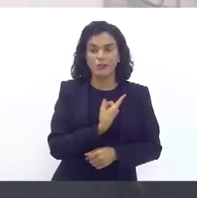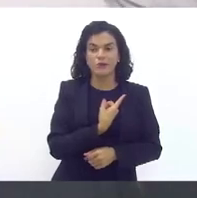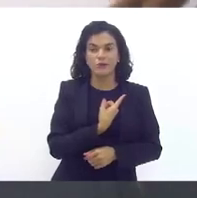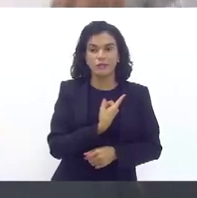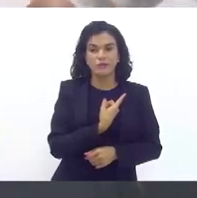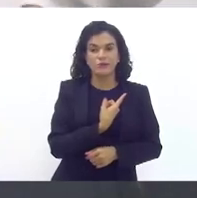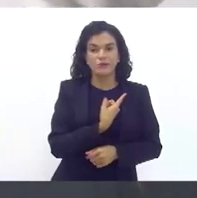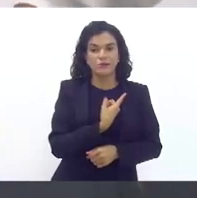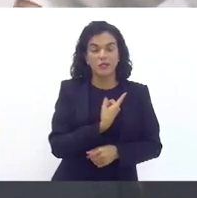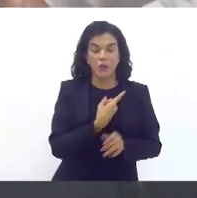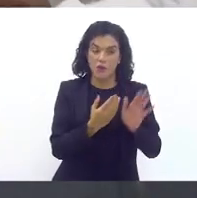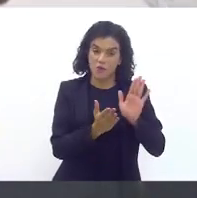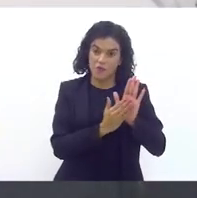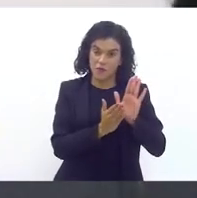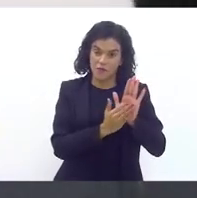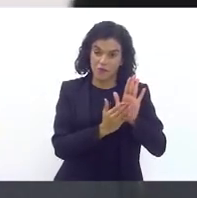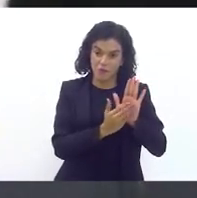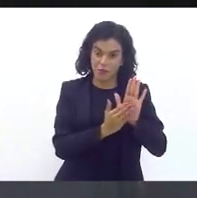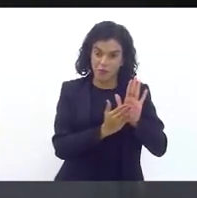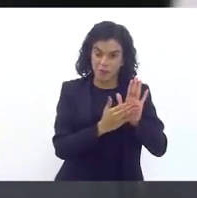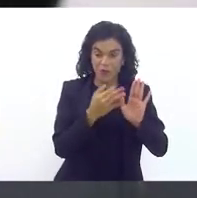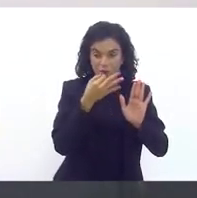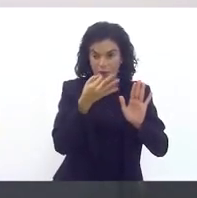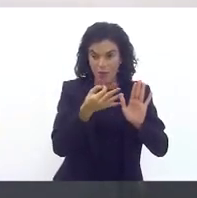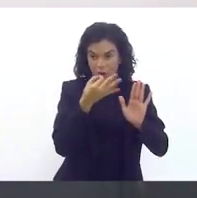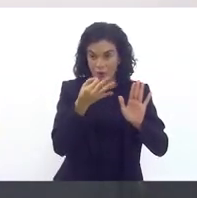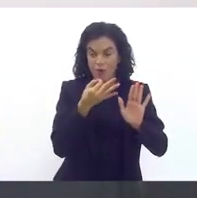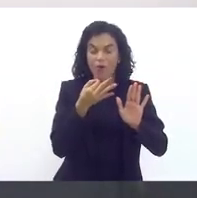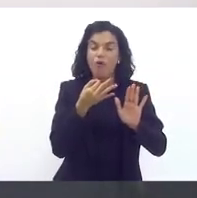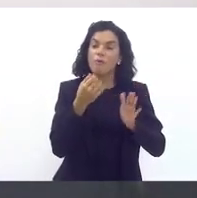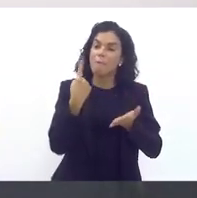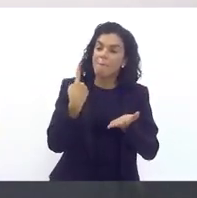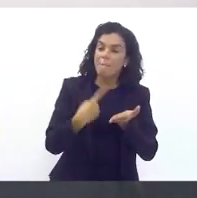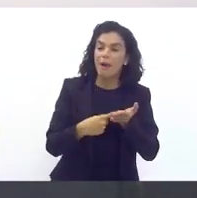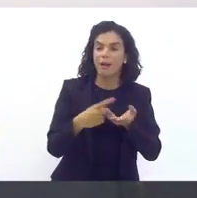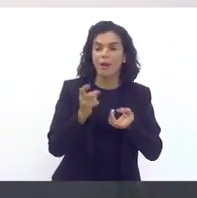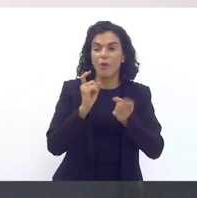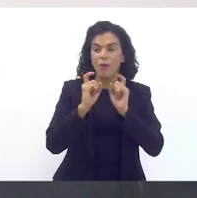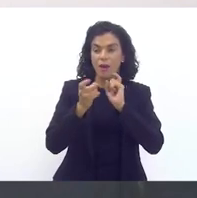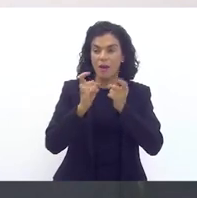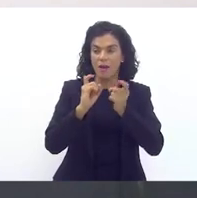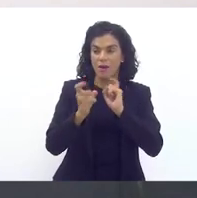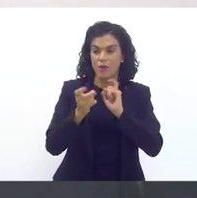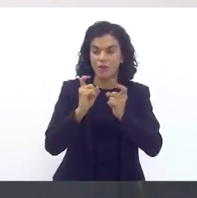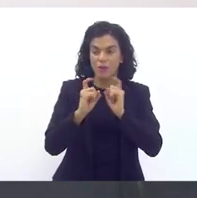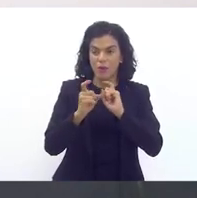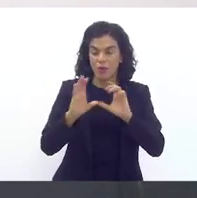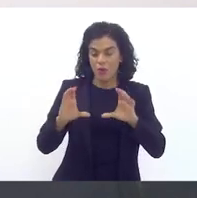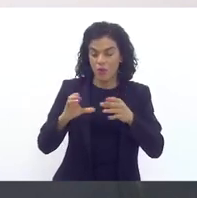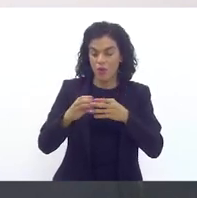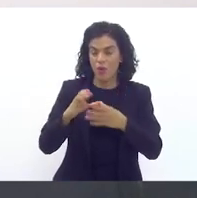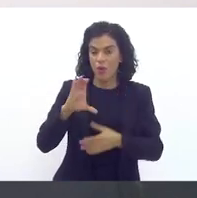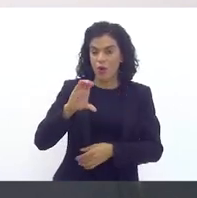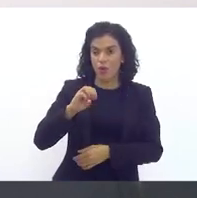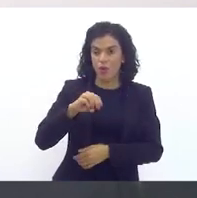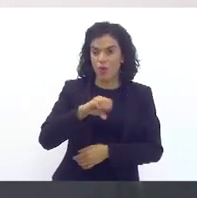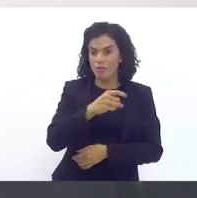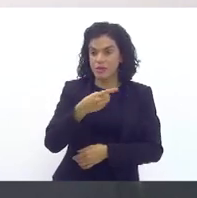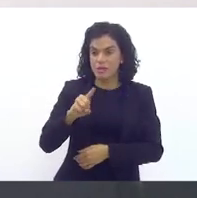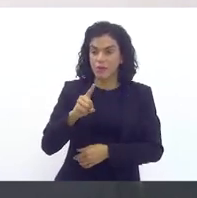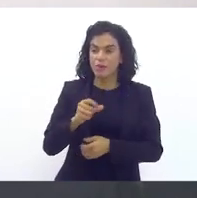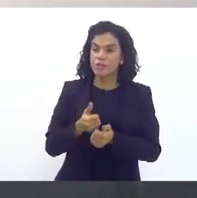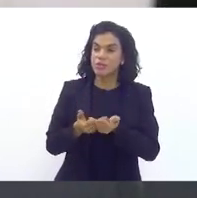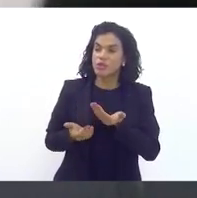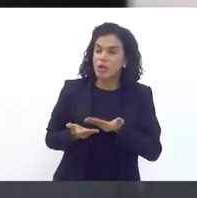e vou propor a Vossa Excelência, fazer uma reunião com a Comissão de